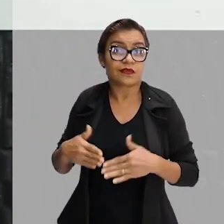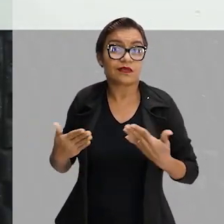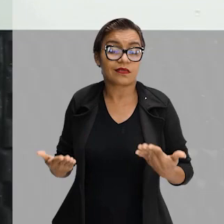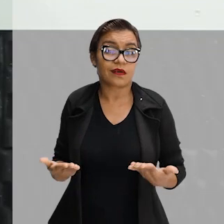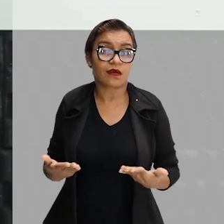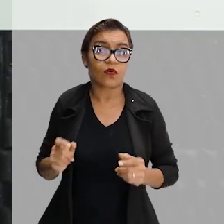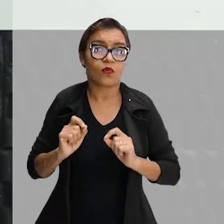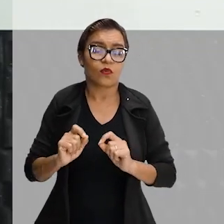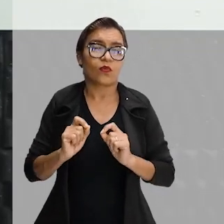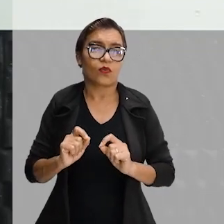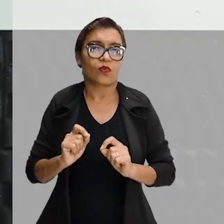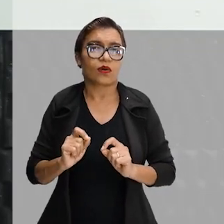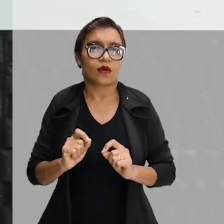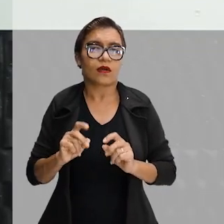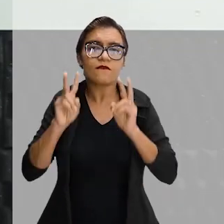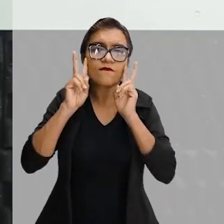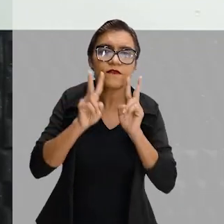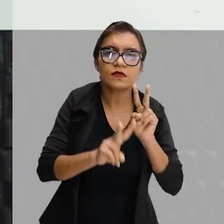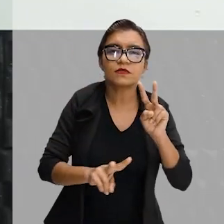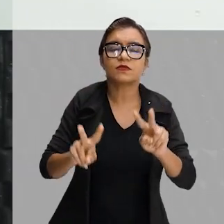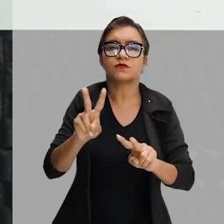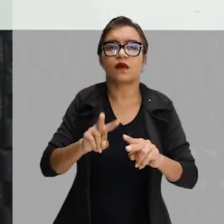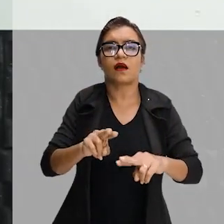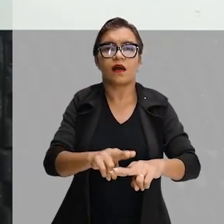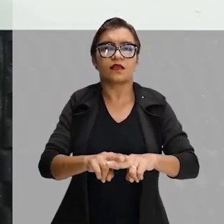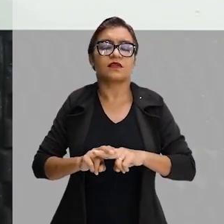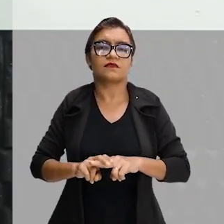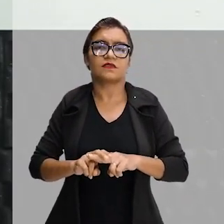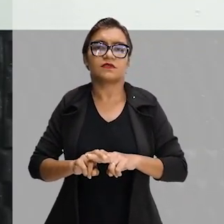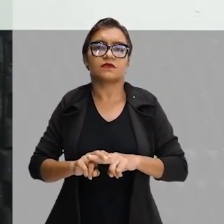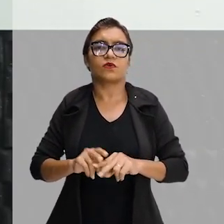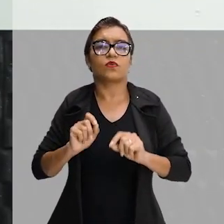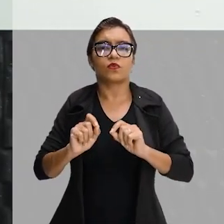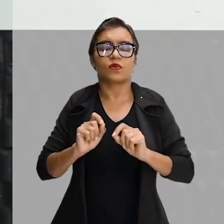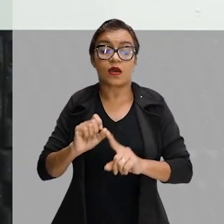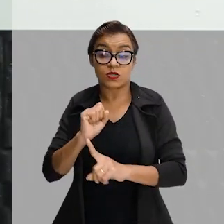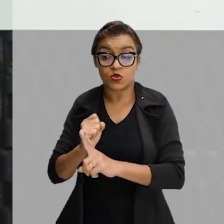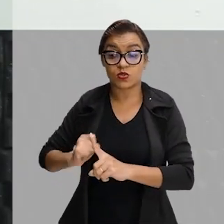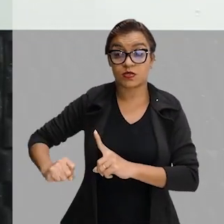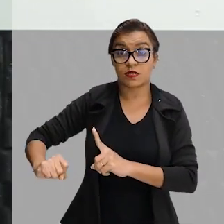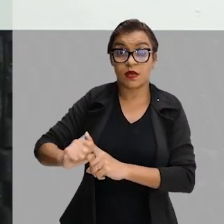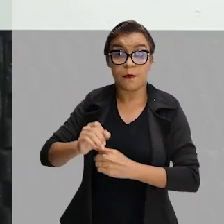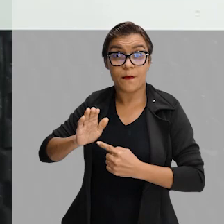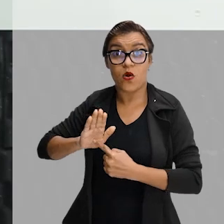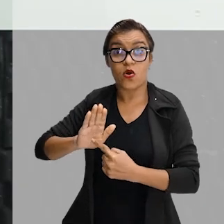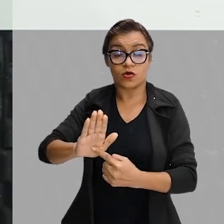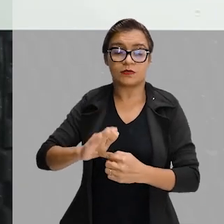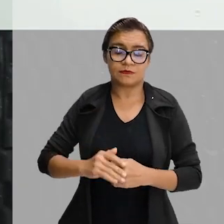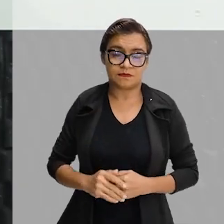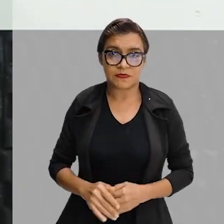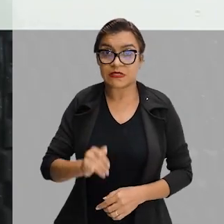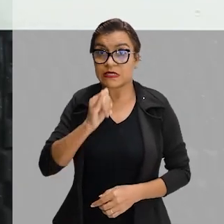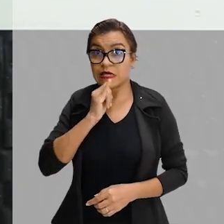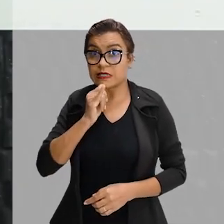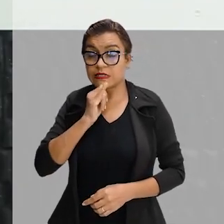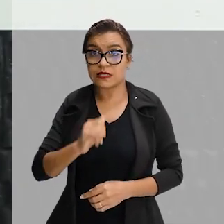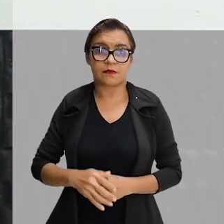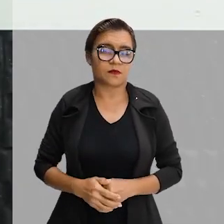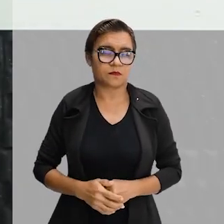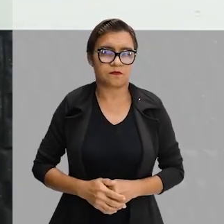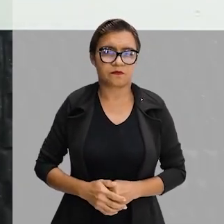vai ser muito visualizado através dos indicadores socioeconômicos. Por exemplo, quando eu falo